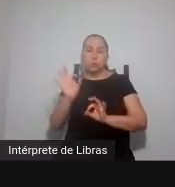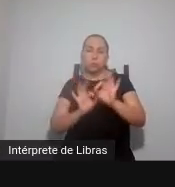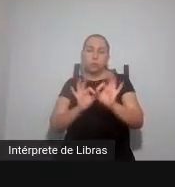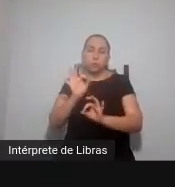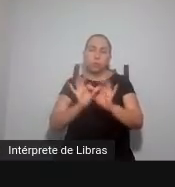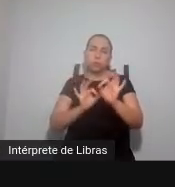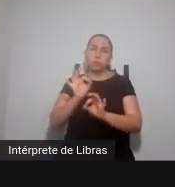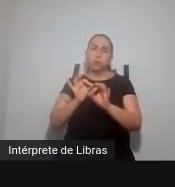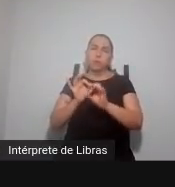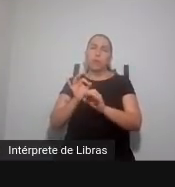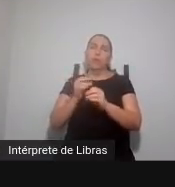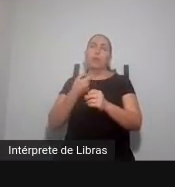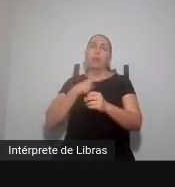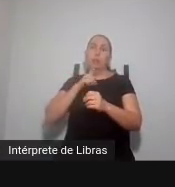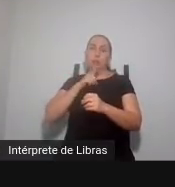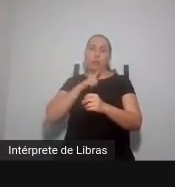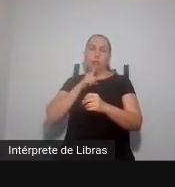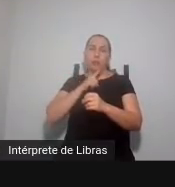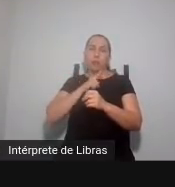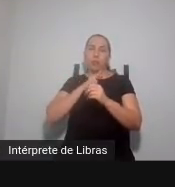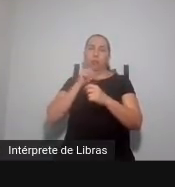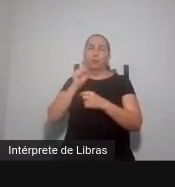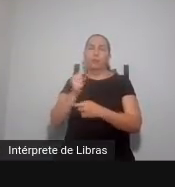PowerPoint, mostra a diversidade,